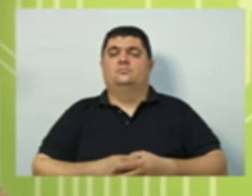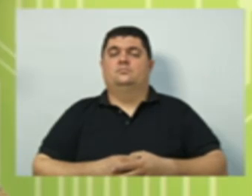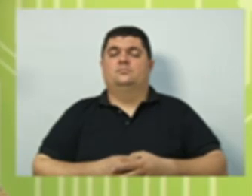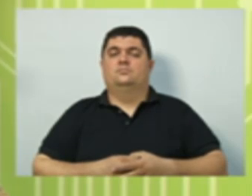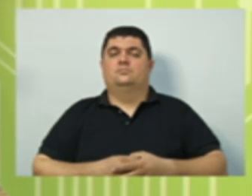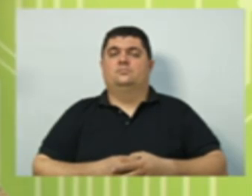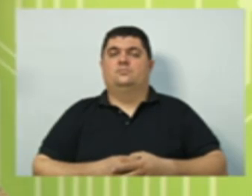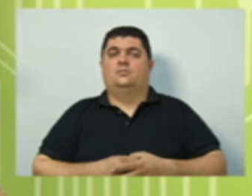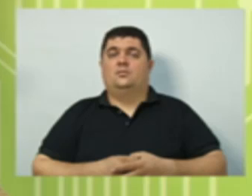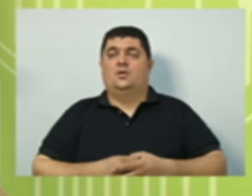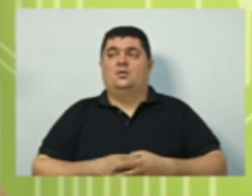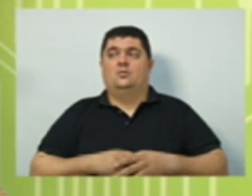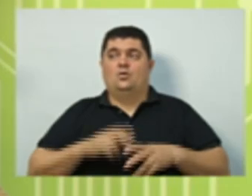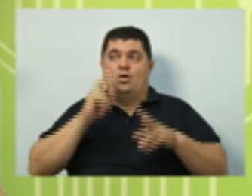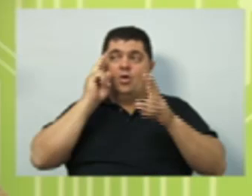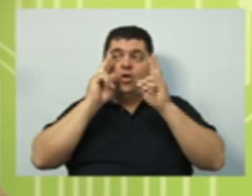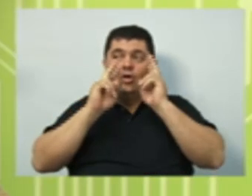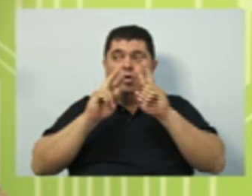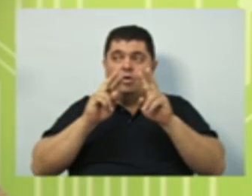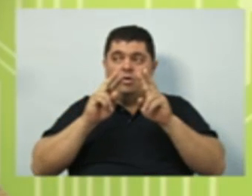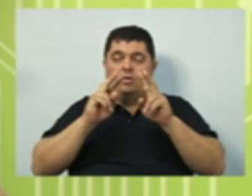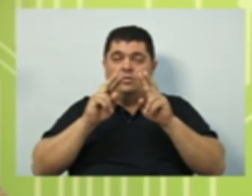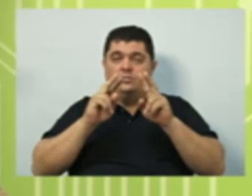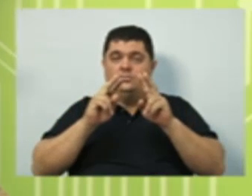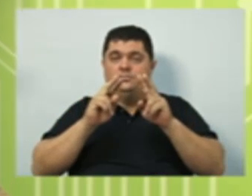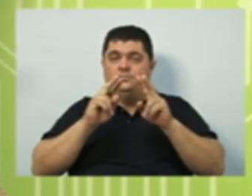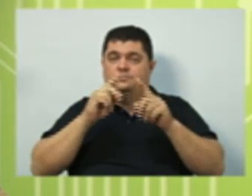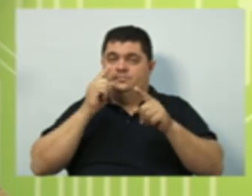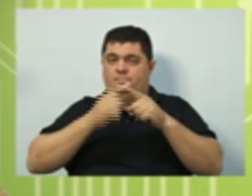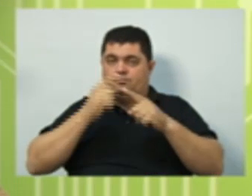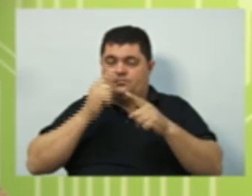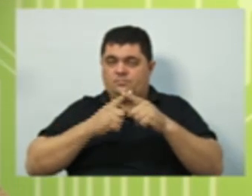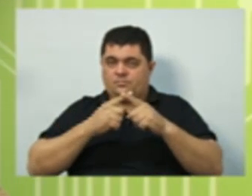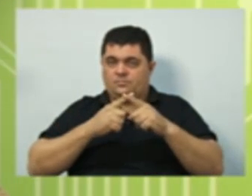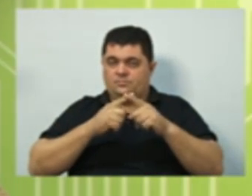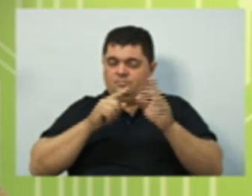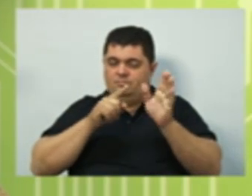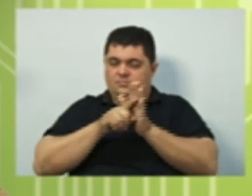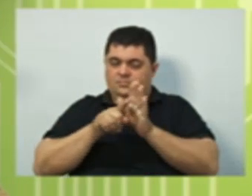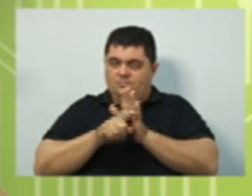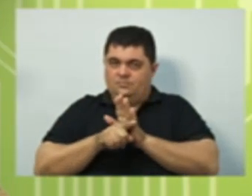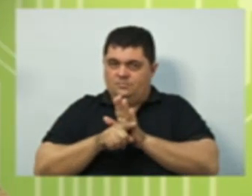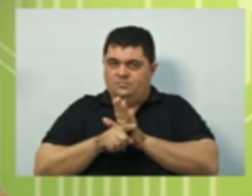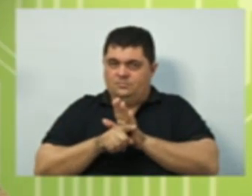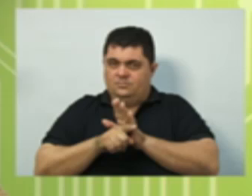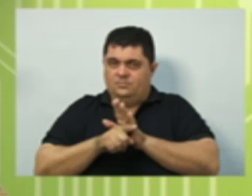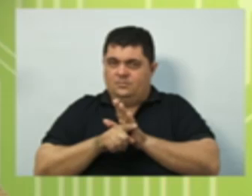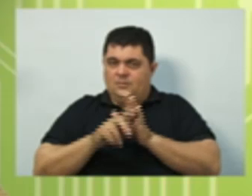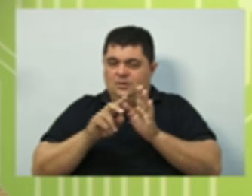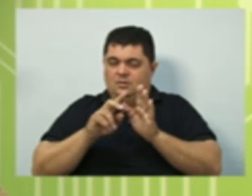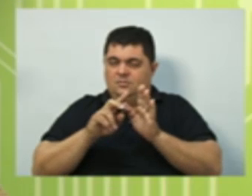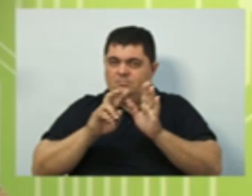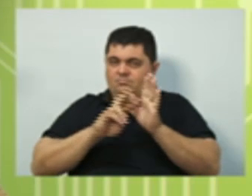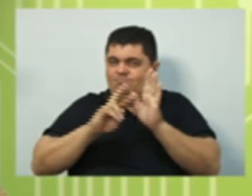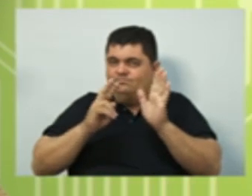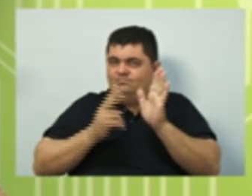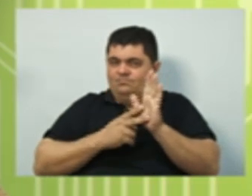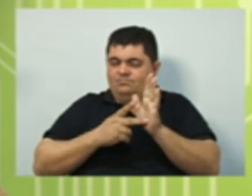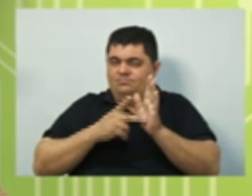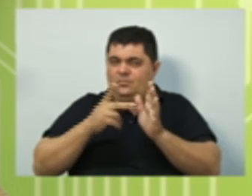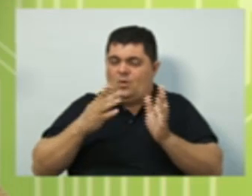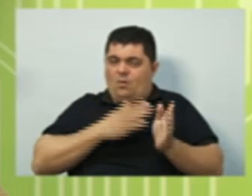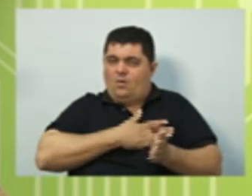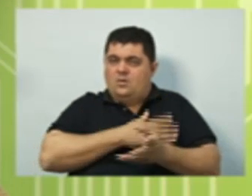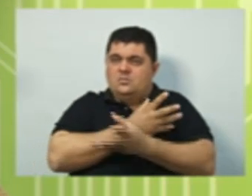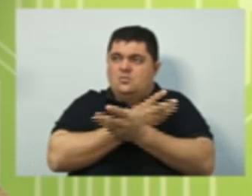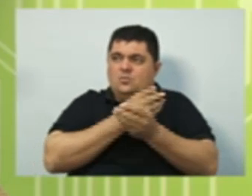vamos ficar atentos, porque esta questão está fazendo interpretação daquilo que vocês gostam muito hoje em